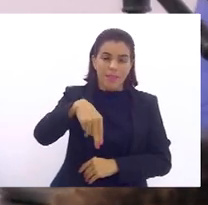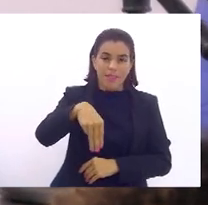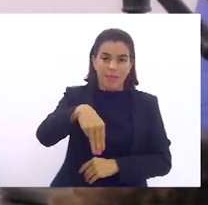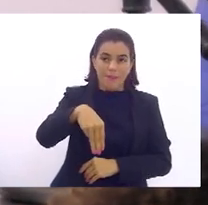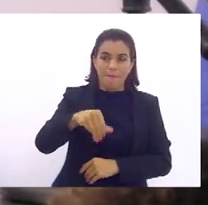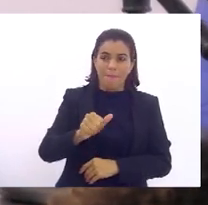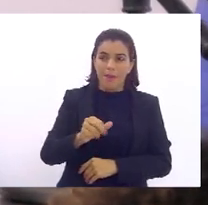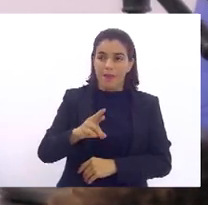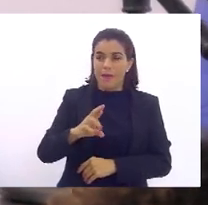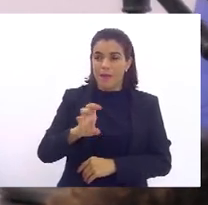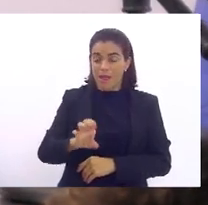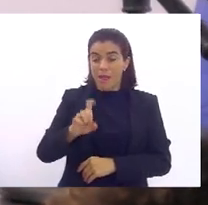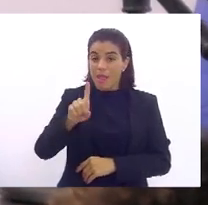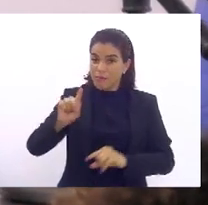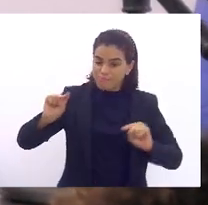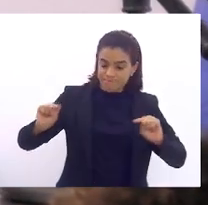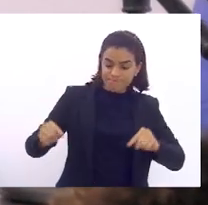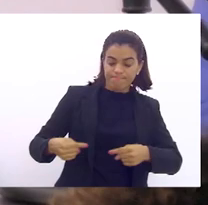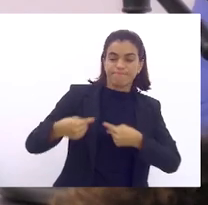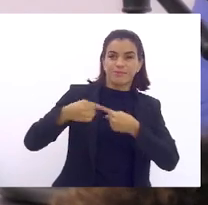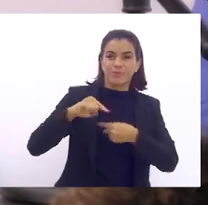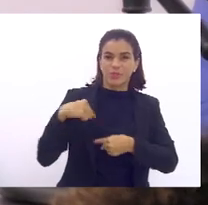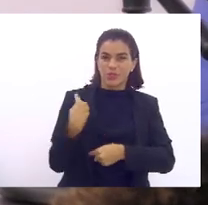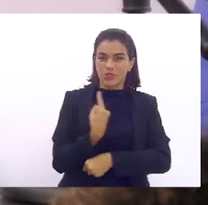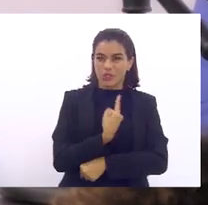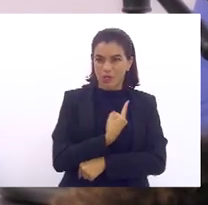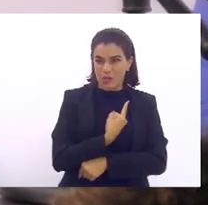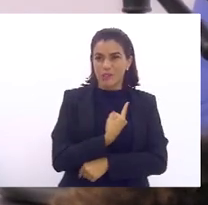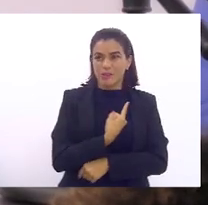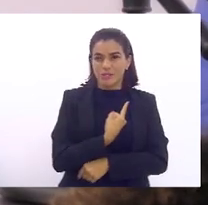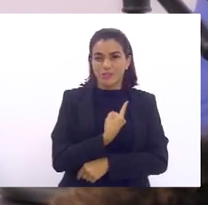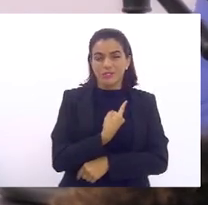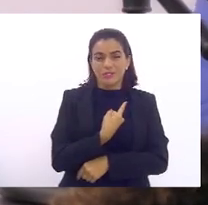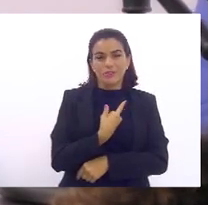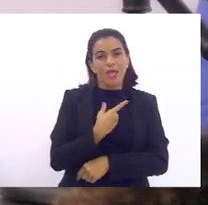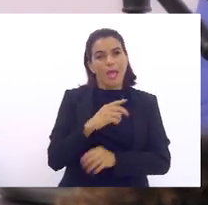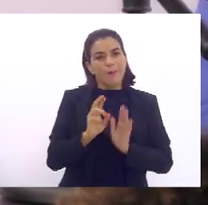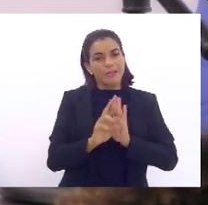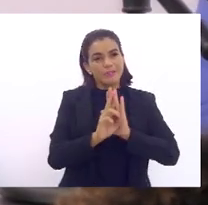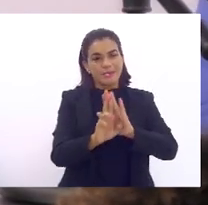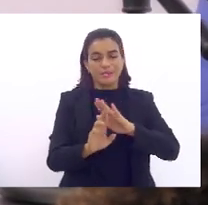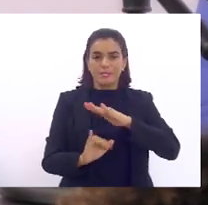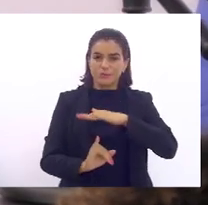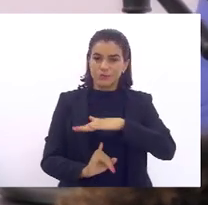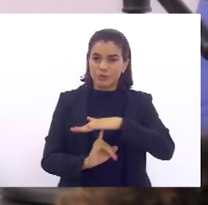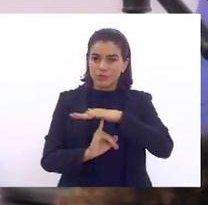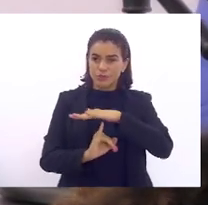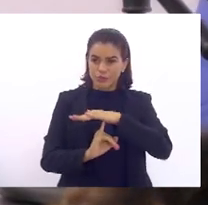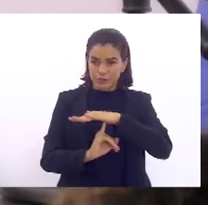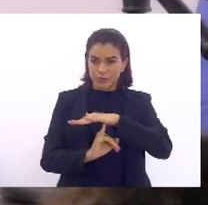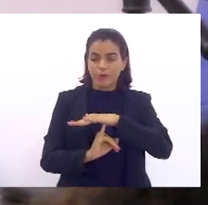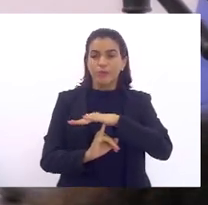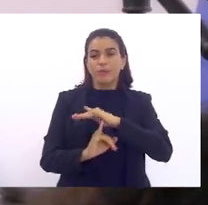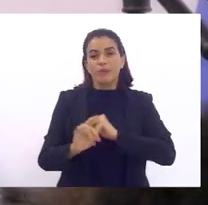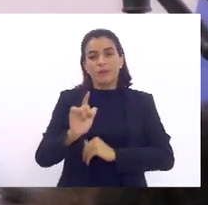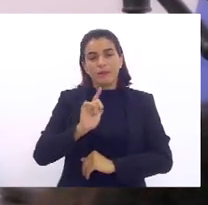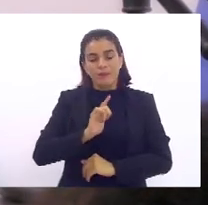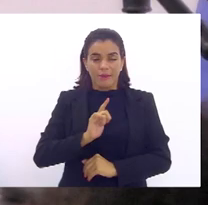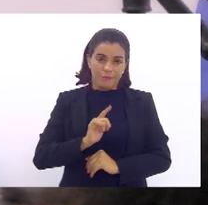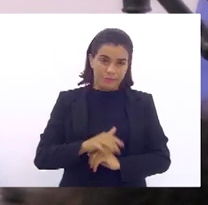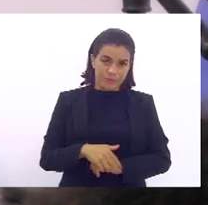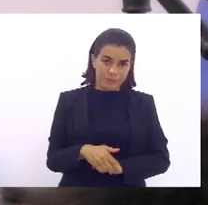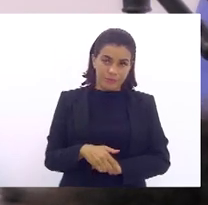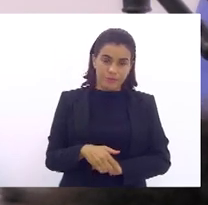que é Um Desafio que nós todas aqui enquanto instituição institui que somos temos né